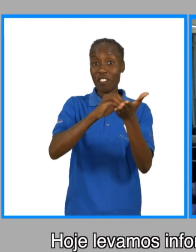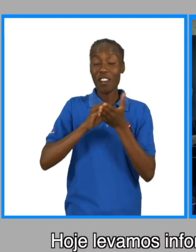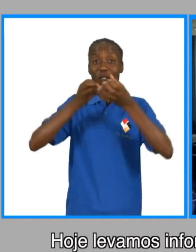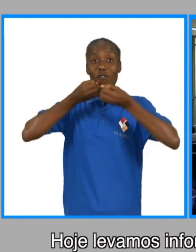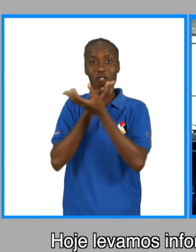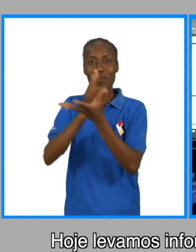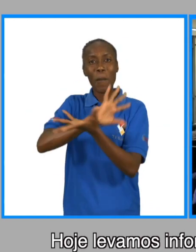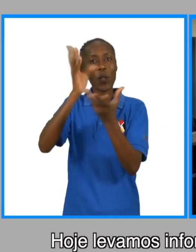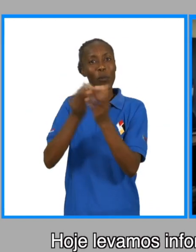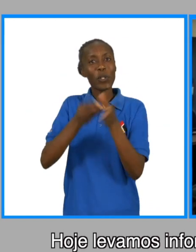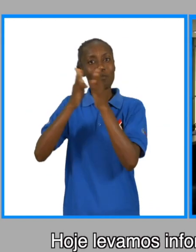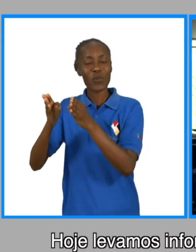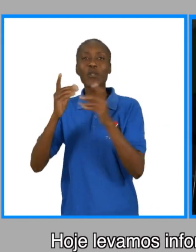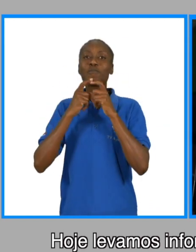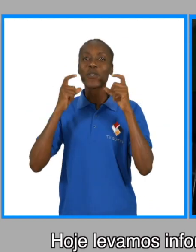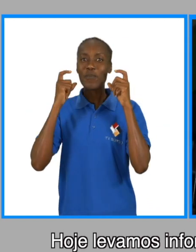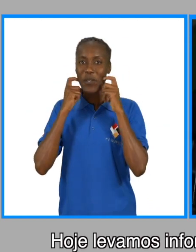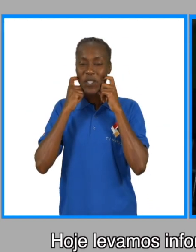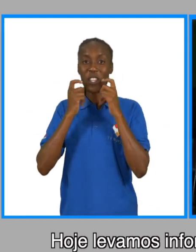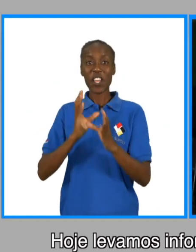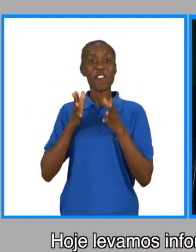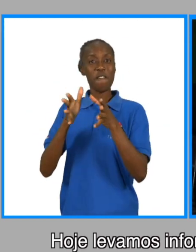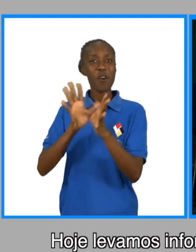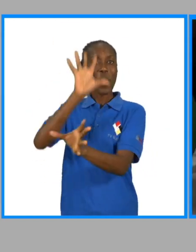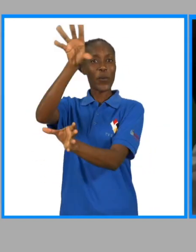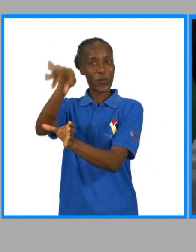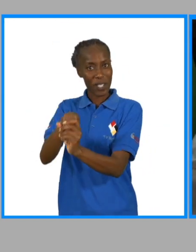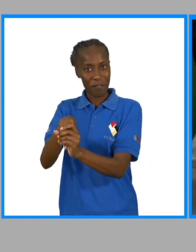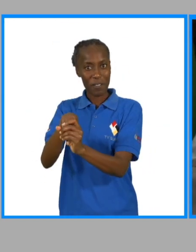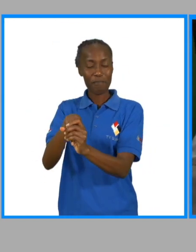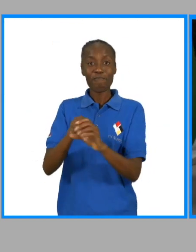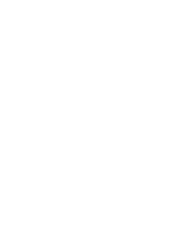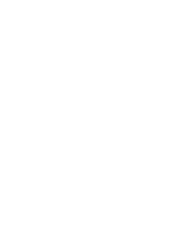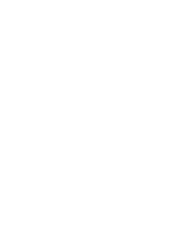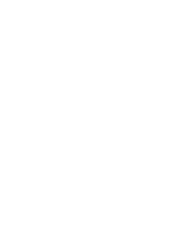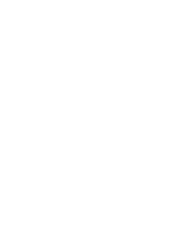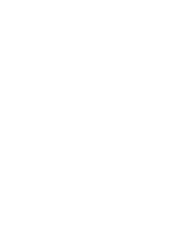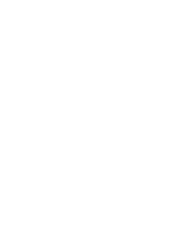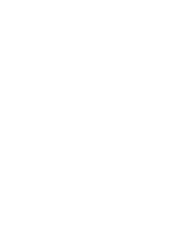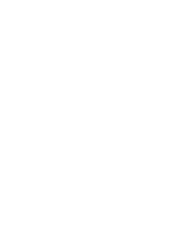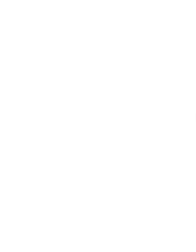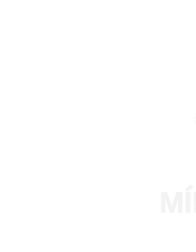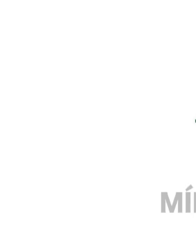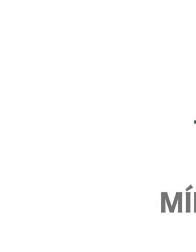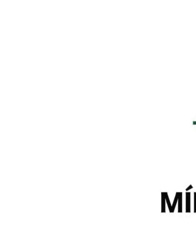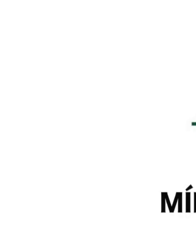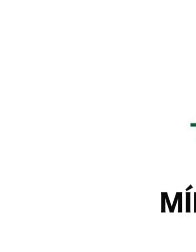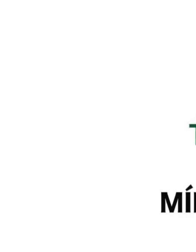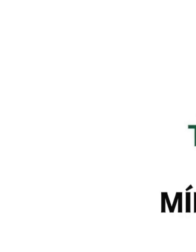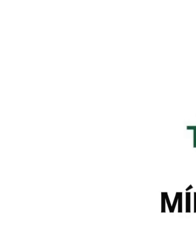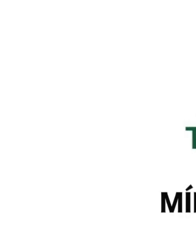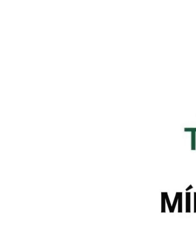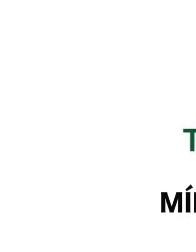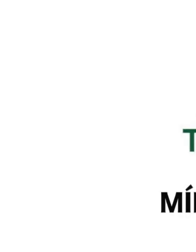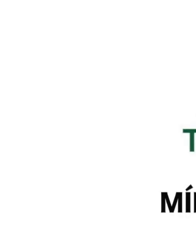informação para todos os moçambicanos de forma inclusiva. TV Surdo Mídia Inclusiva